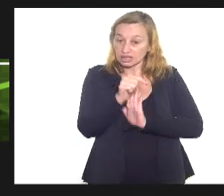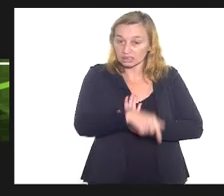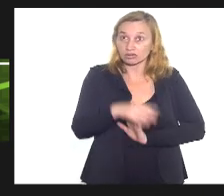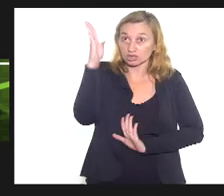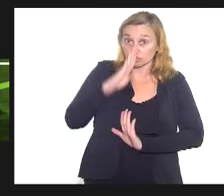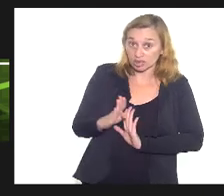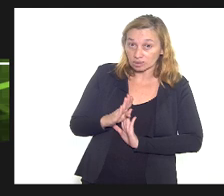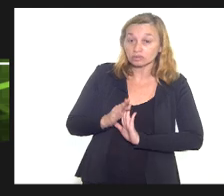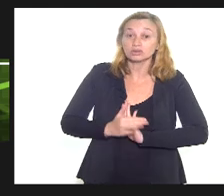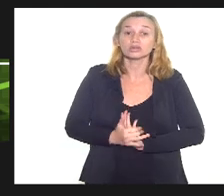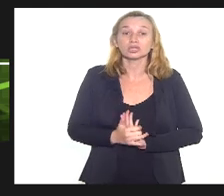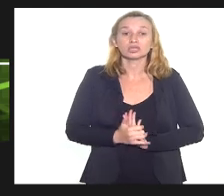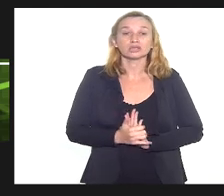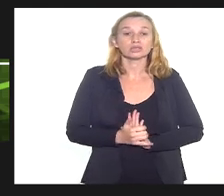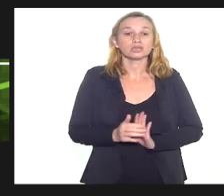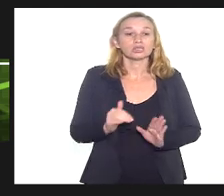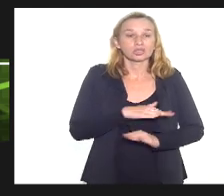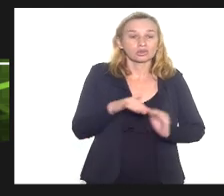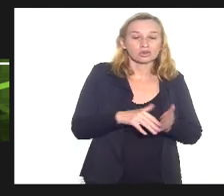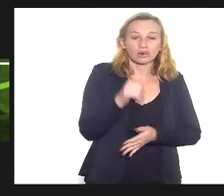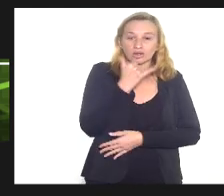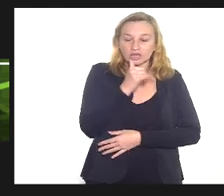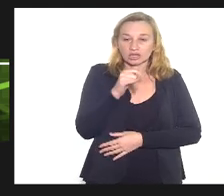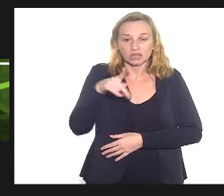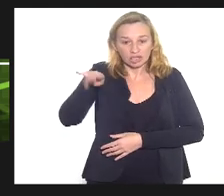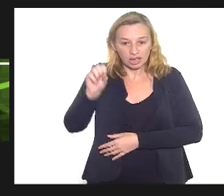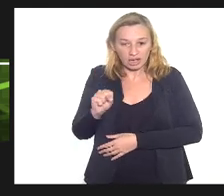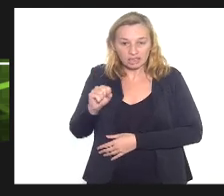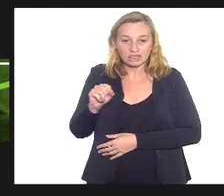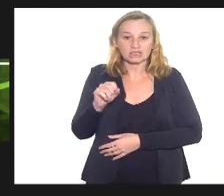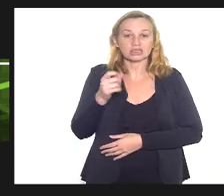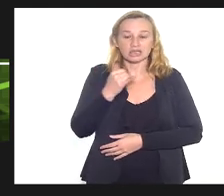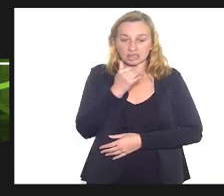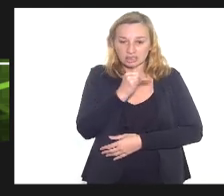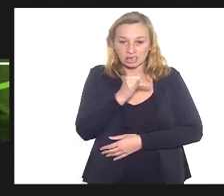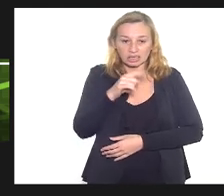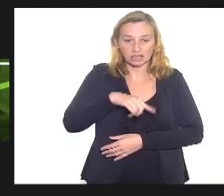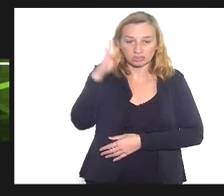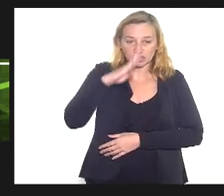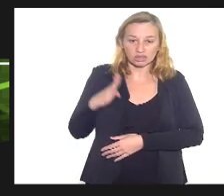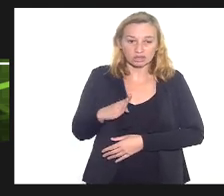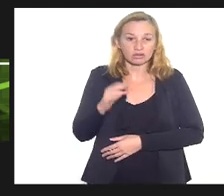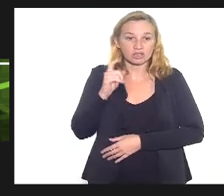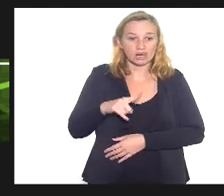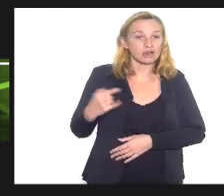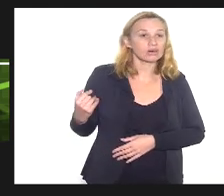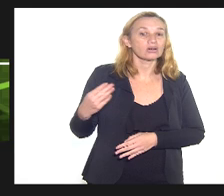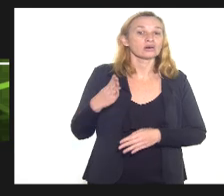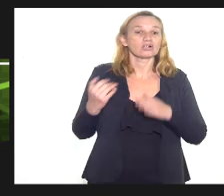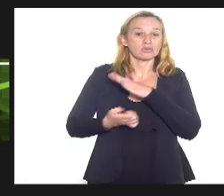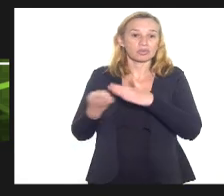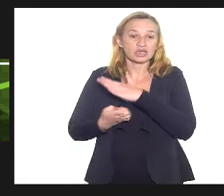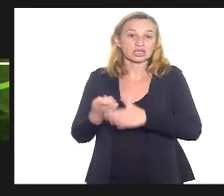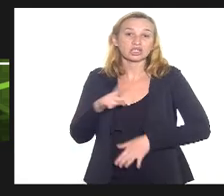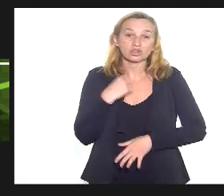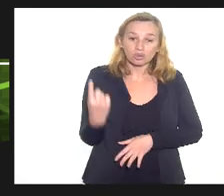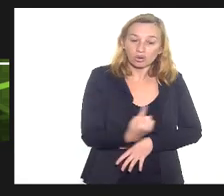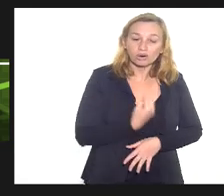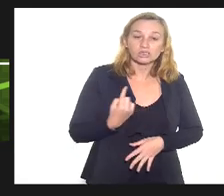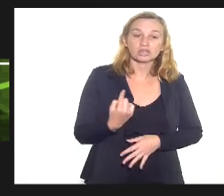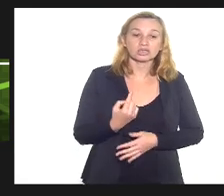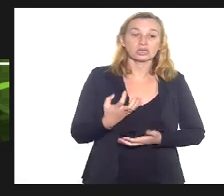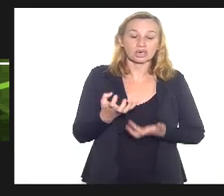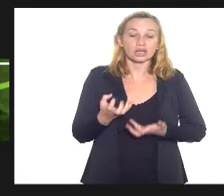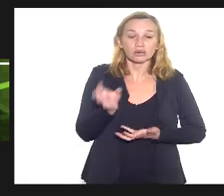Brasil. E a Total Energy, Gás e Eletricidade do Brasil, que é a empresa que nós